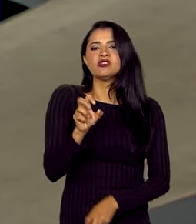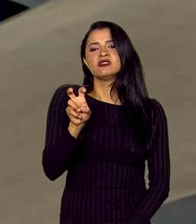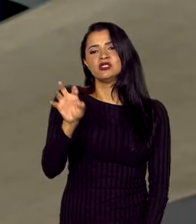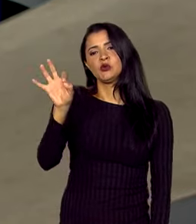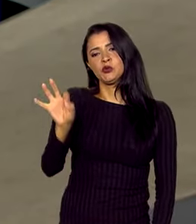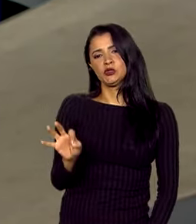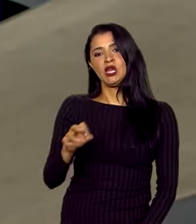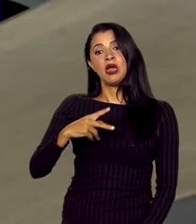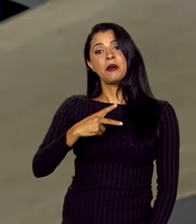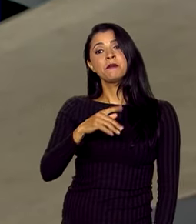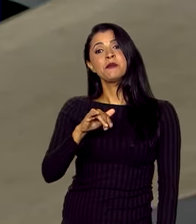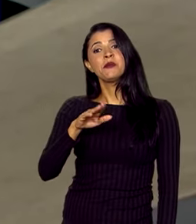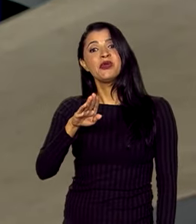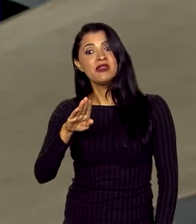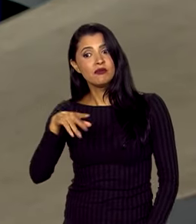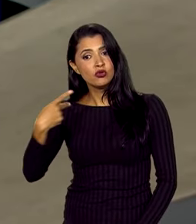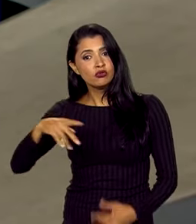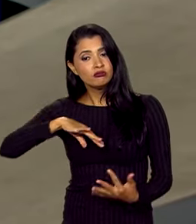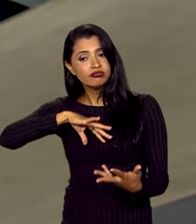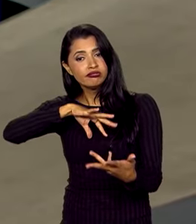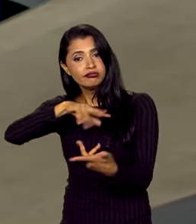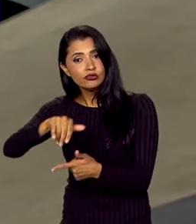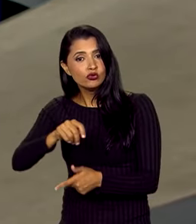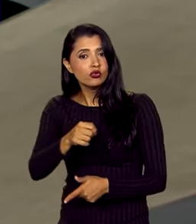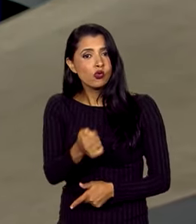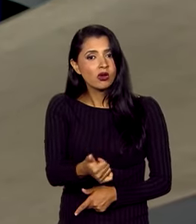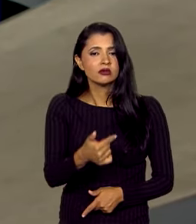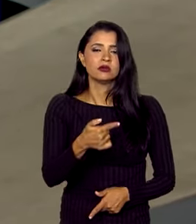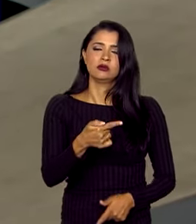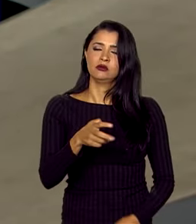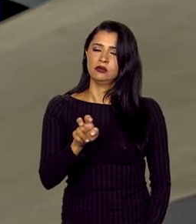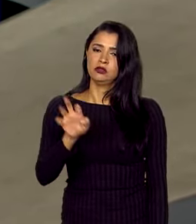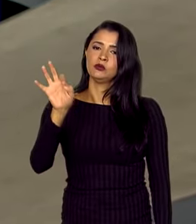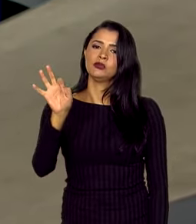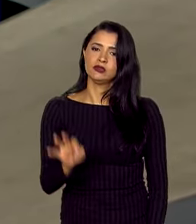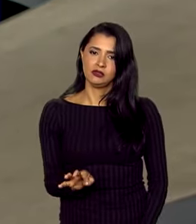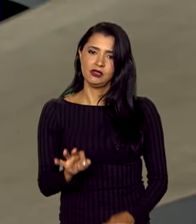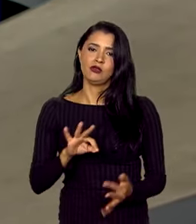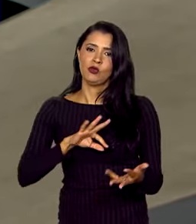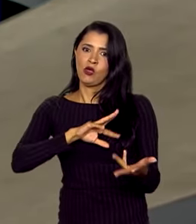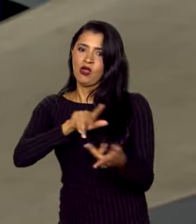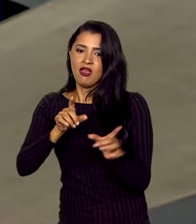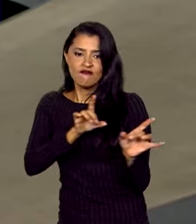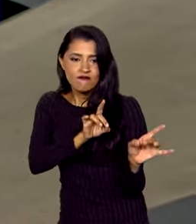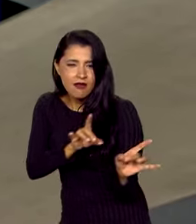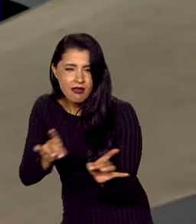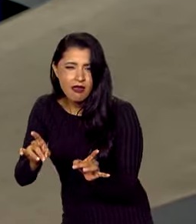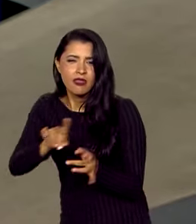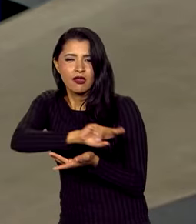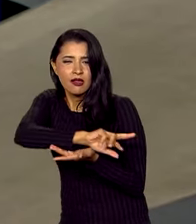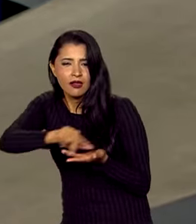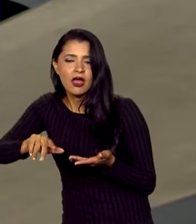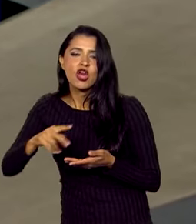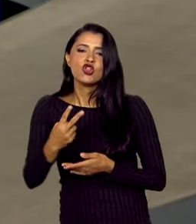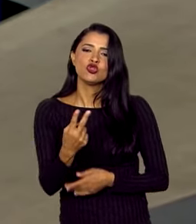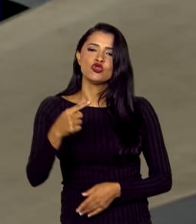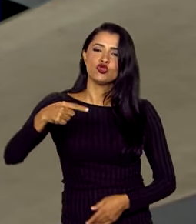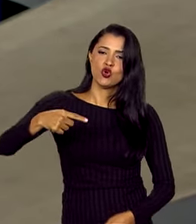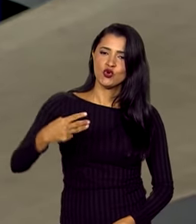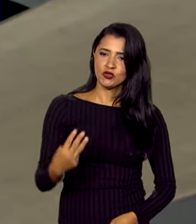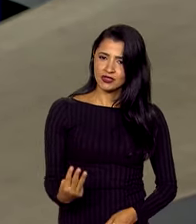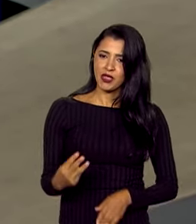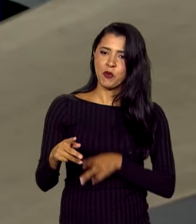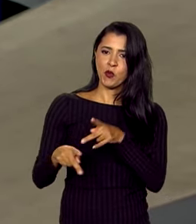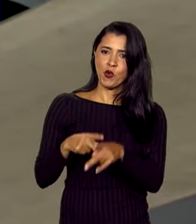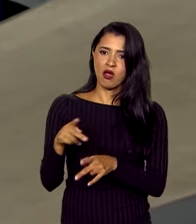PIB global, pouco mais aí de 75% do comércio global e além de 2/3 da